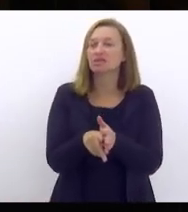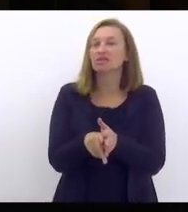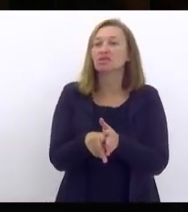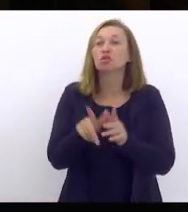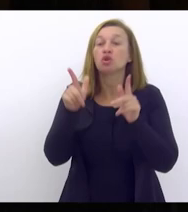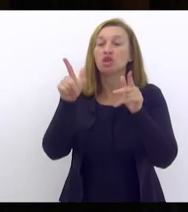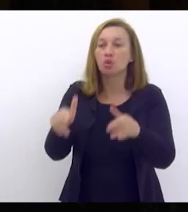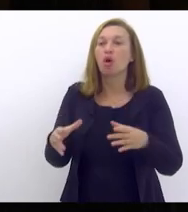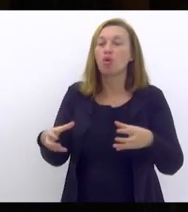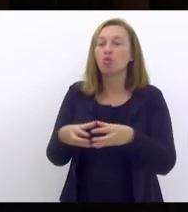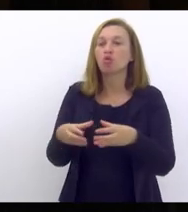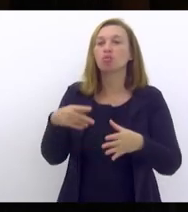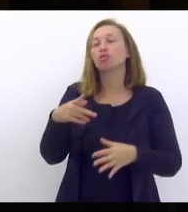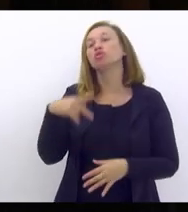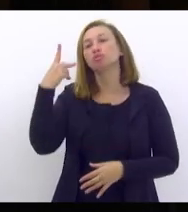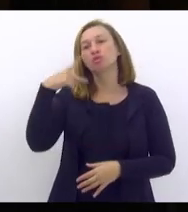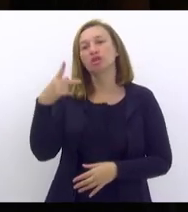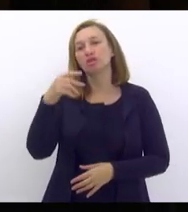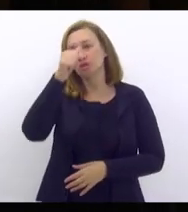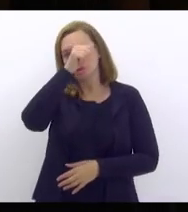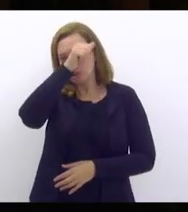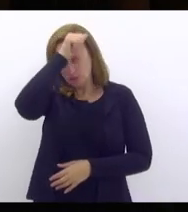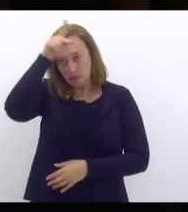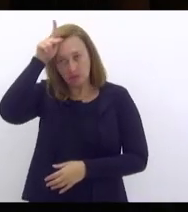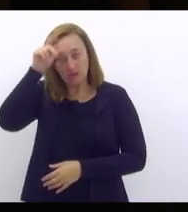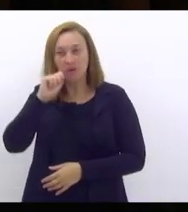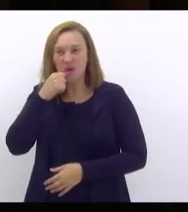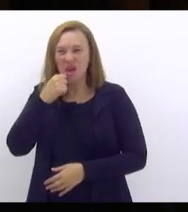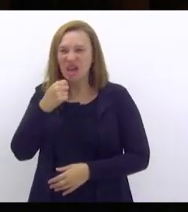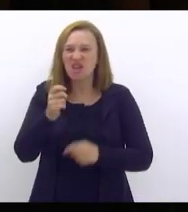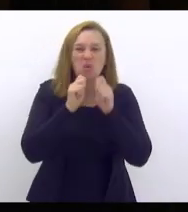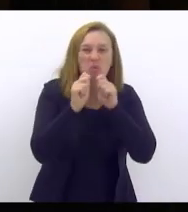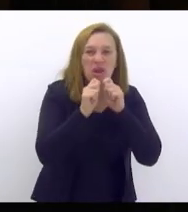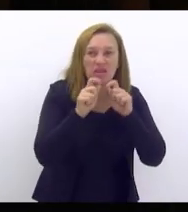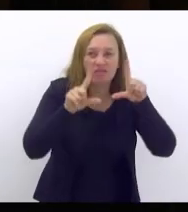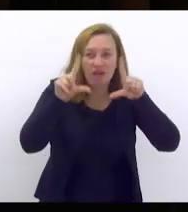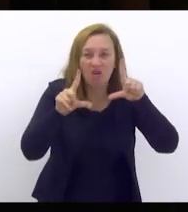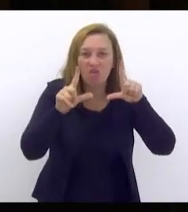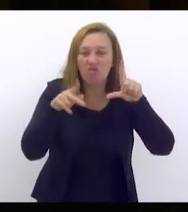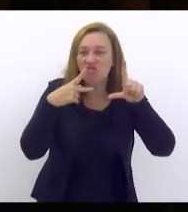mesmo grupo político do prefeito Eduardo Paes. E a imprensa nada fala.